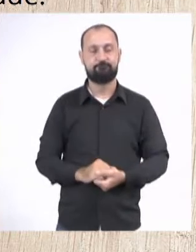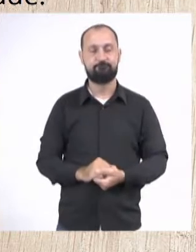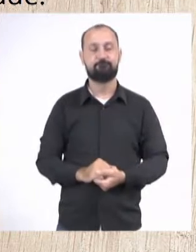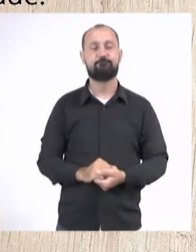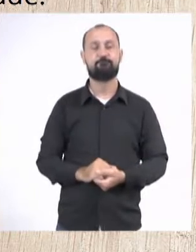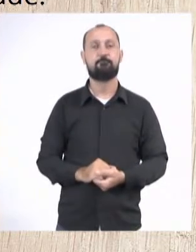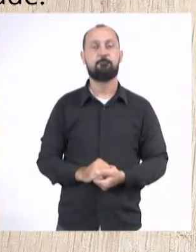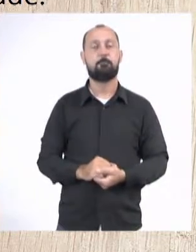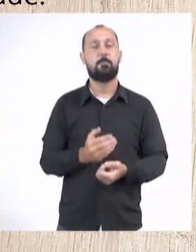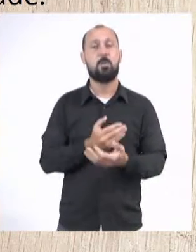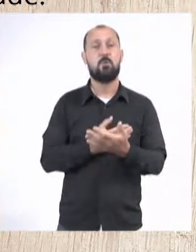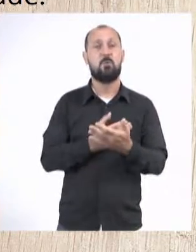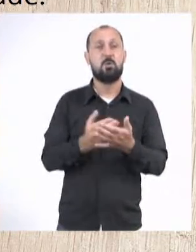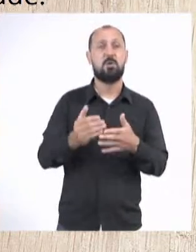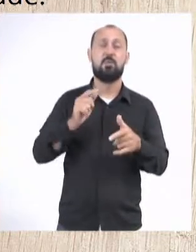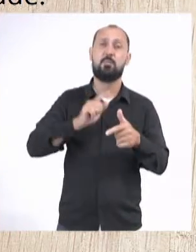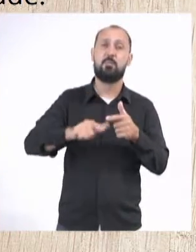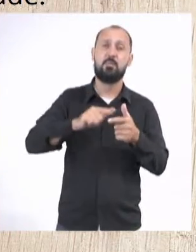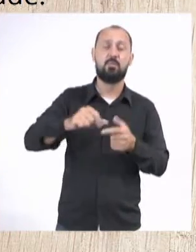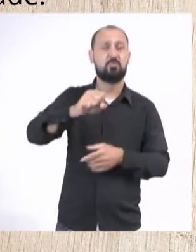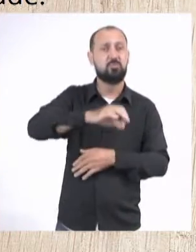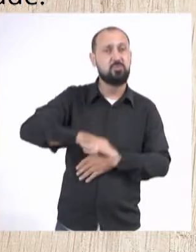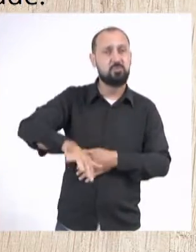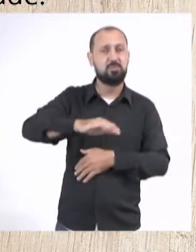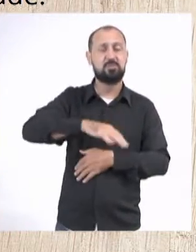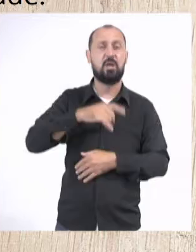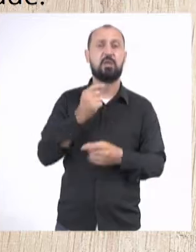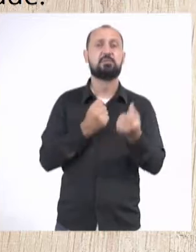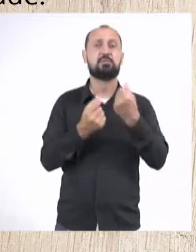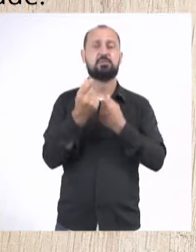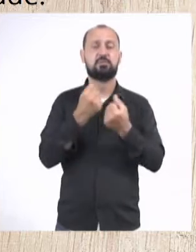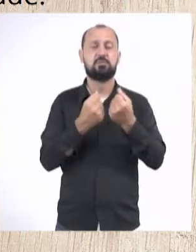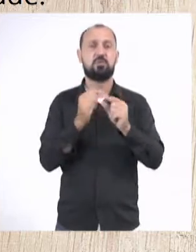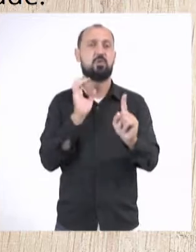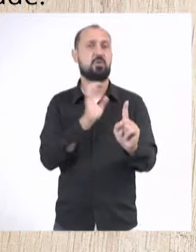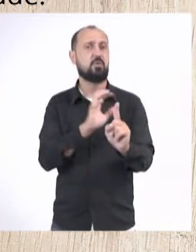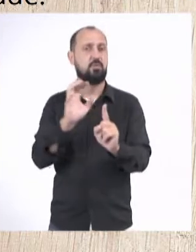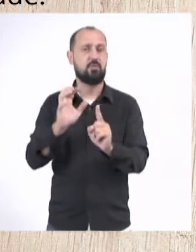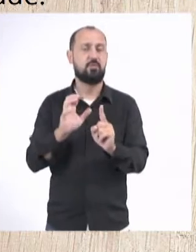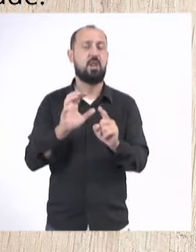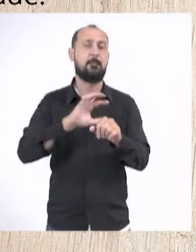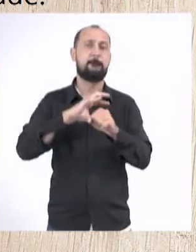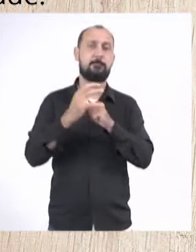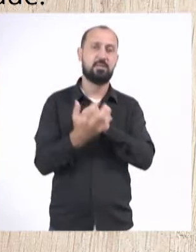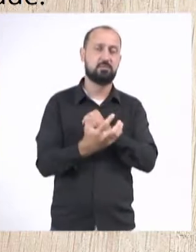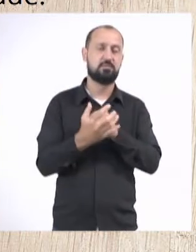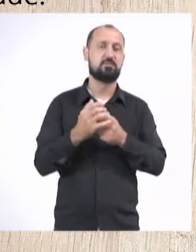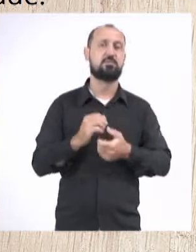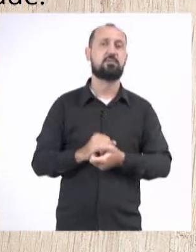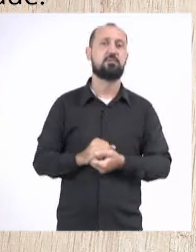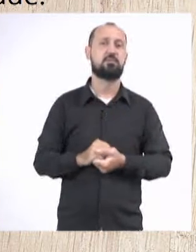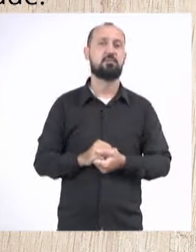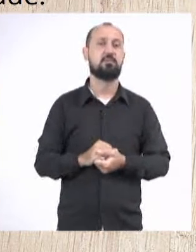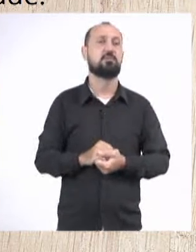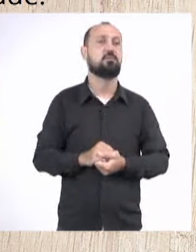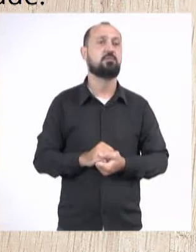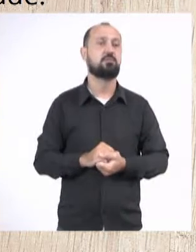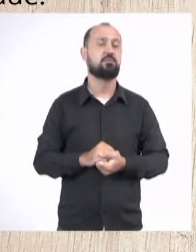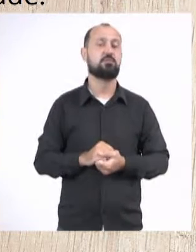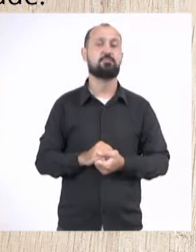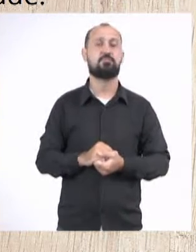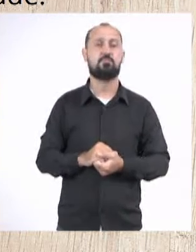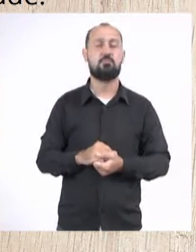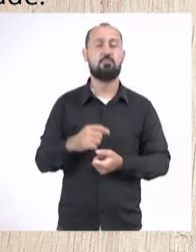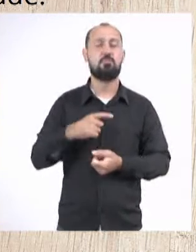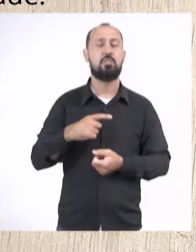disso, com o agravamento das consequências sociais e econômicas causadas pela pandemia, além